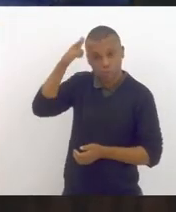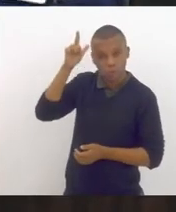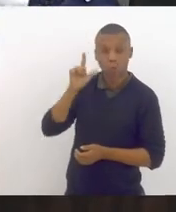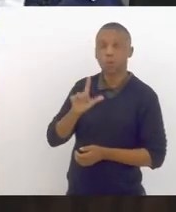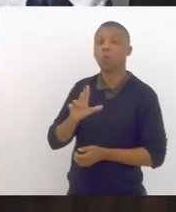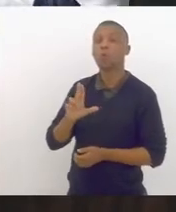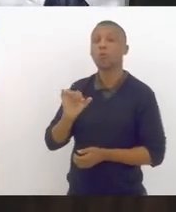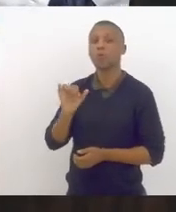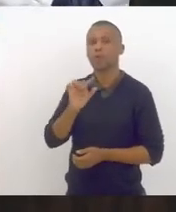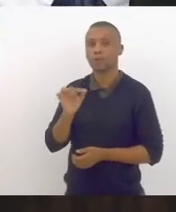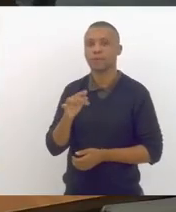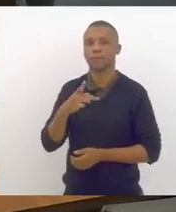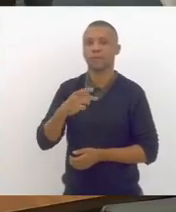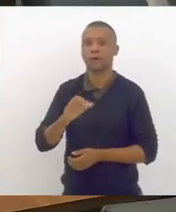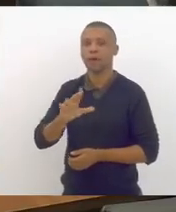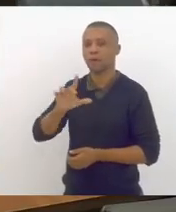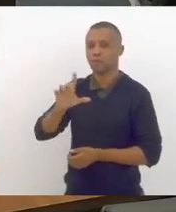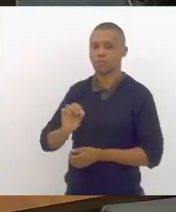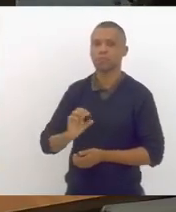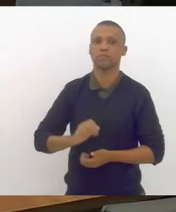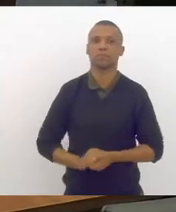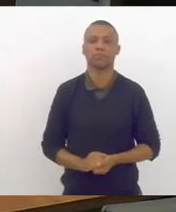Hein?